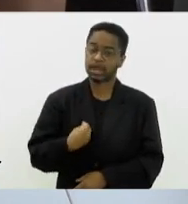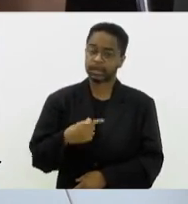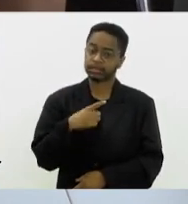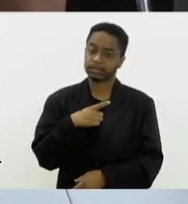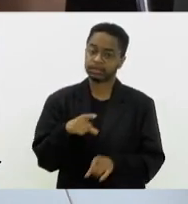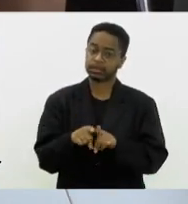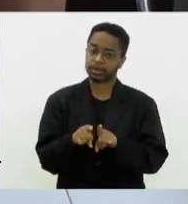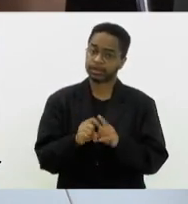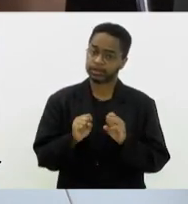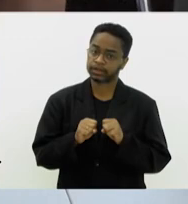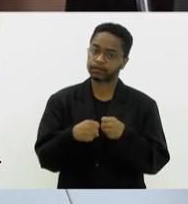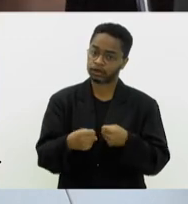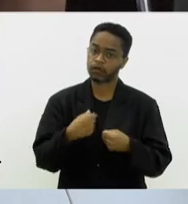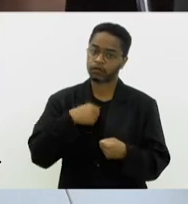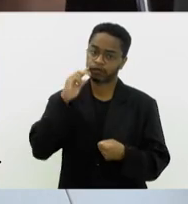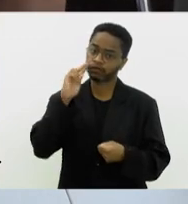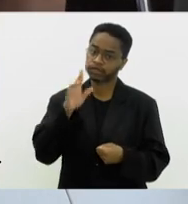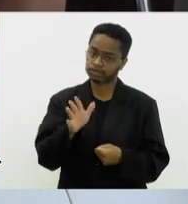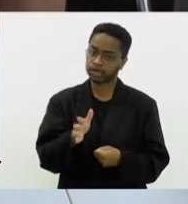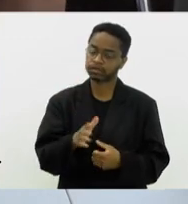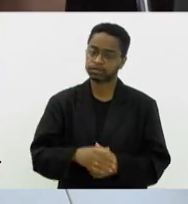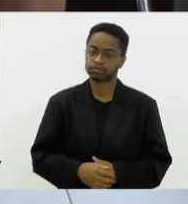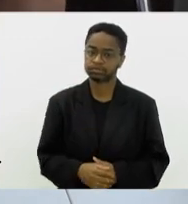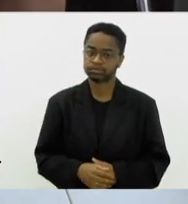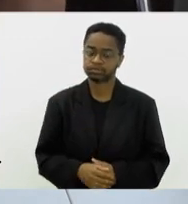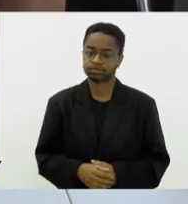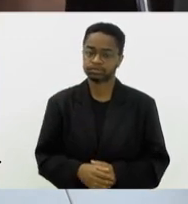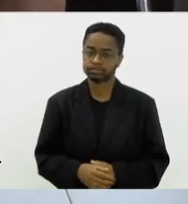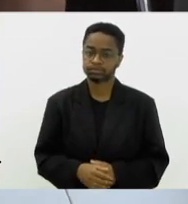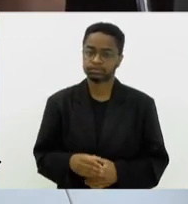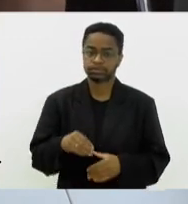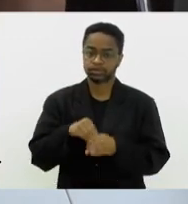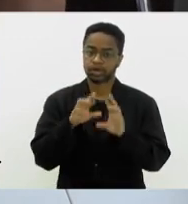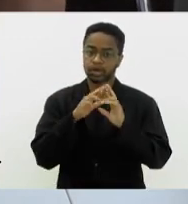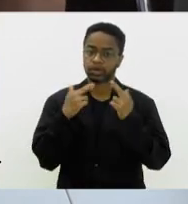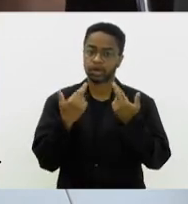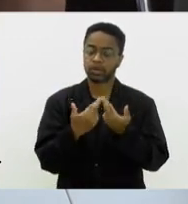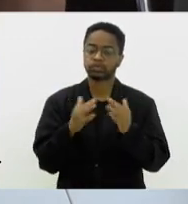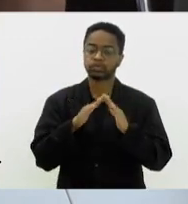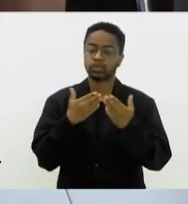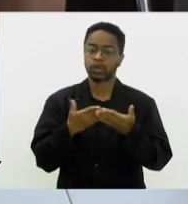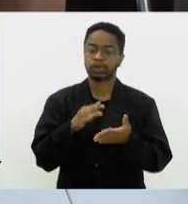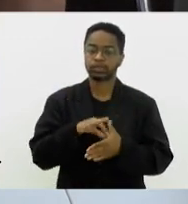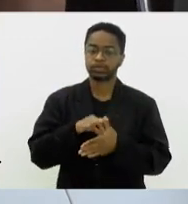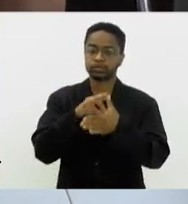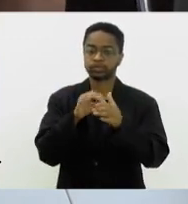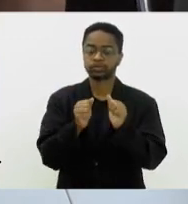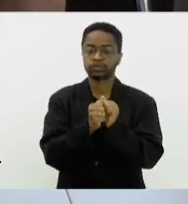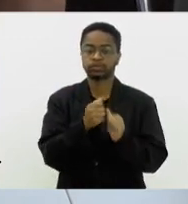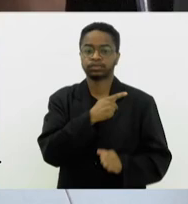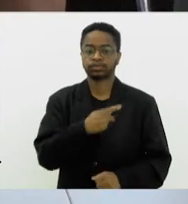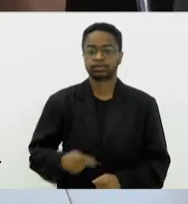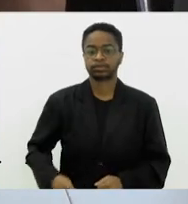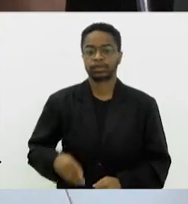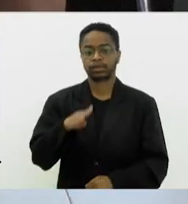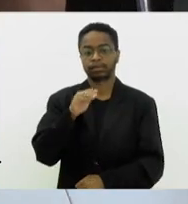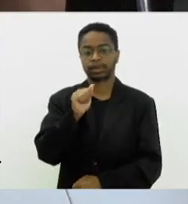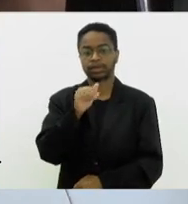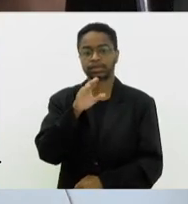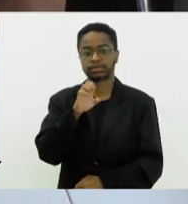eu já a vi fazer essa defesa em reunião de colégio de líderes com o presidente Bacelar.